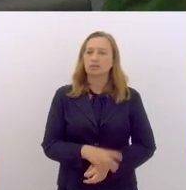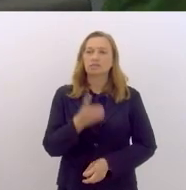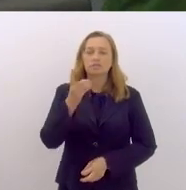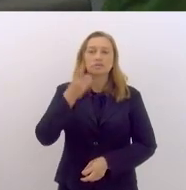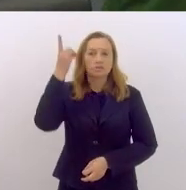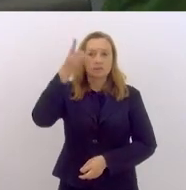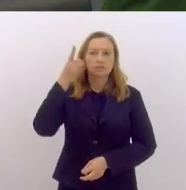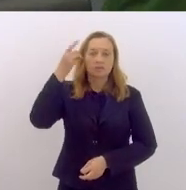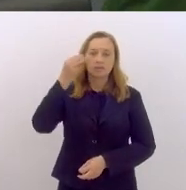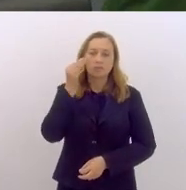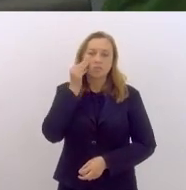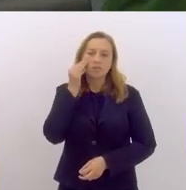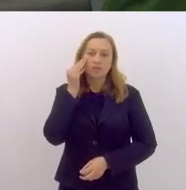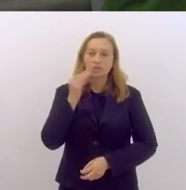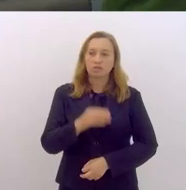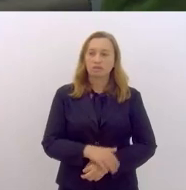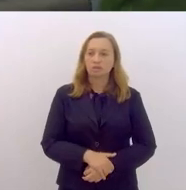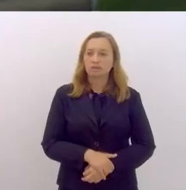Deputada Mônica Francisco.